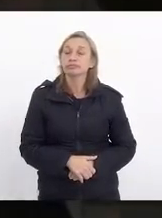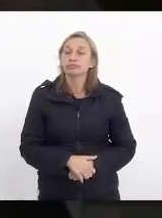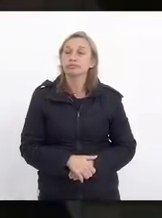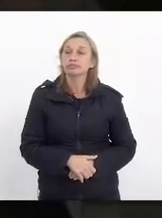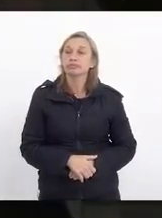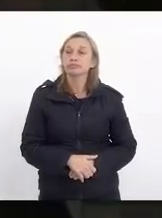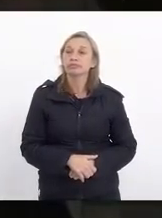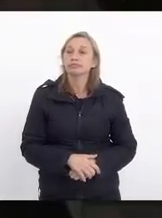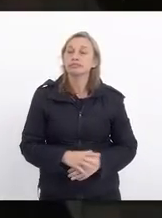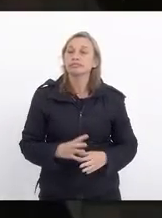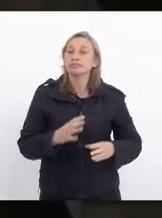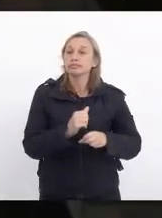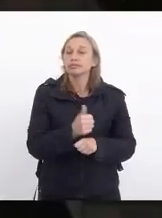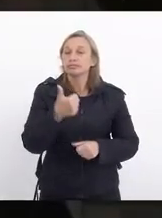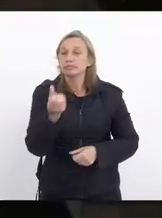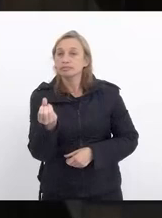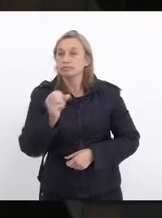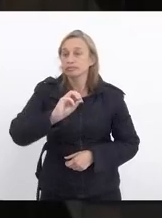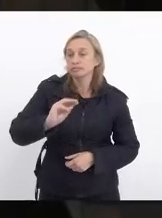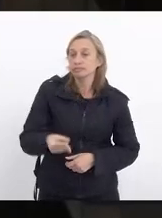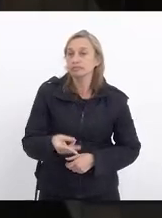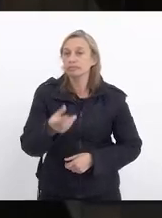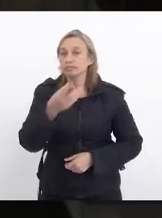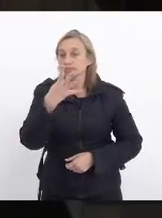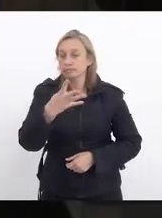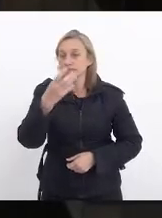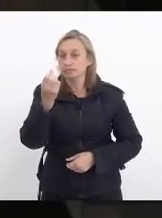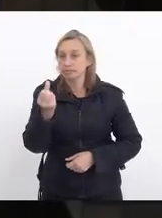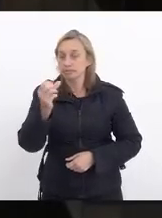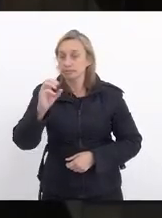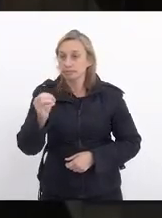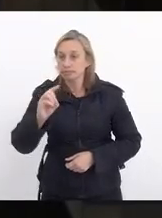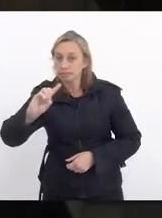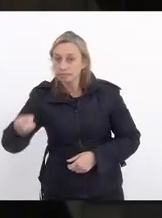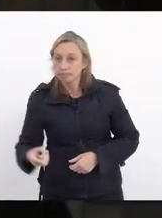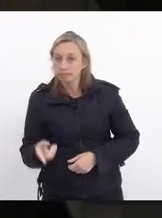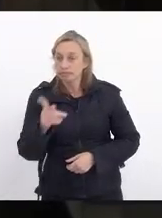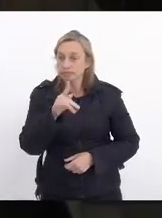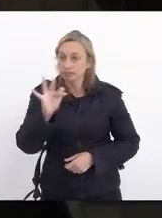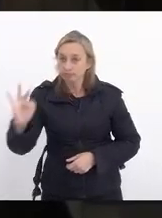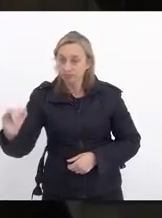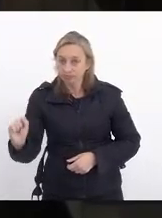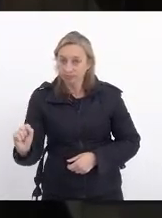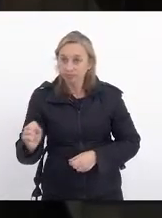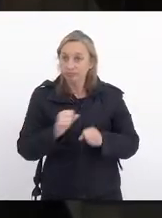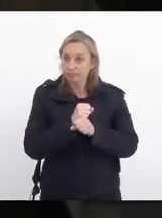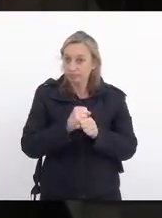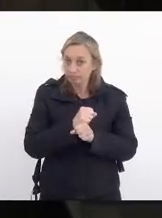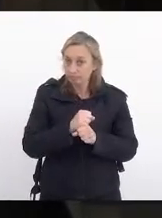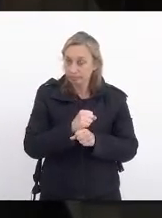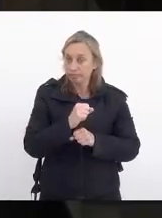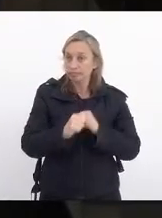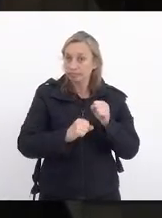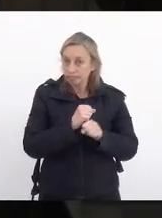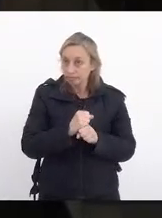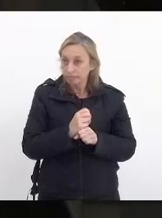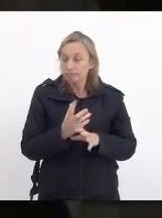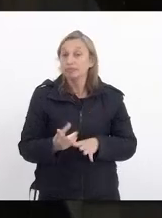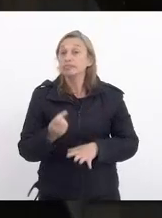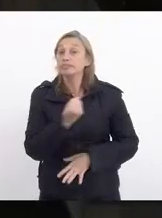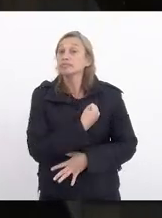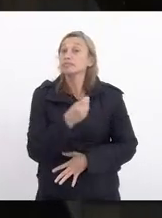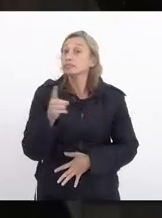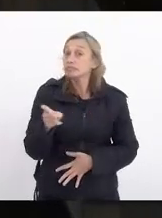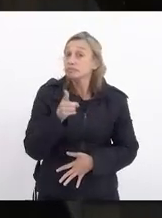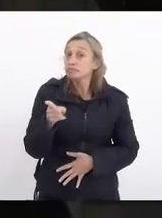em 16 milhões de 460 mil Ofir se anuais então este